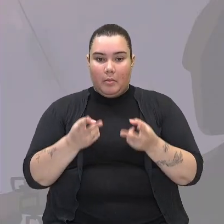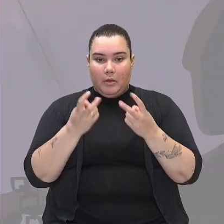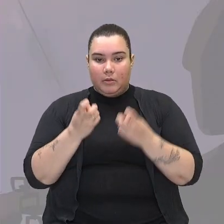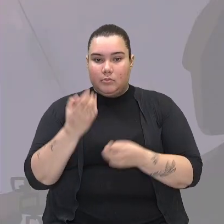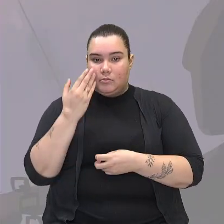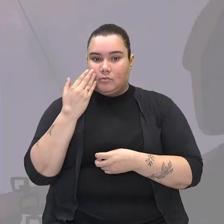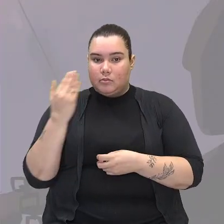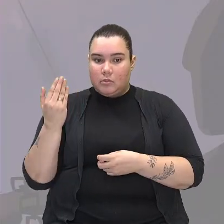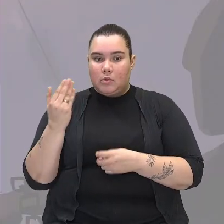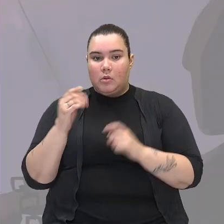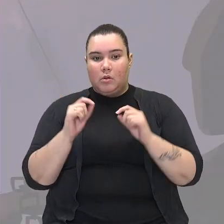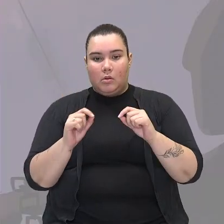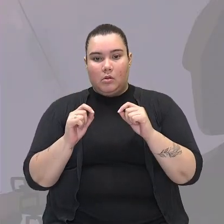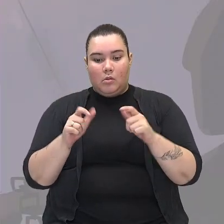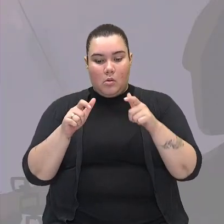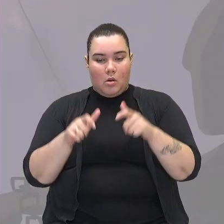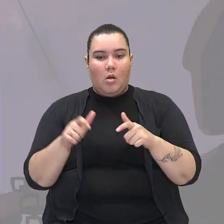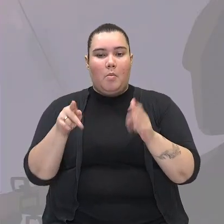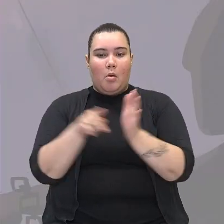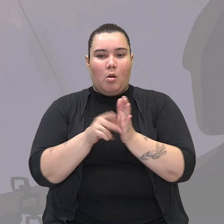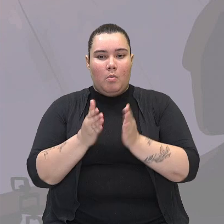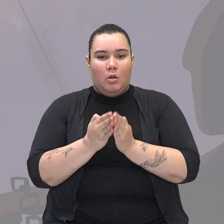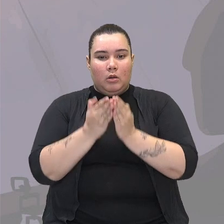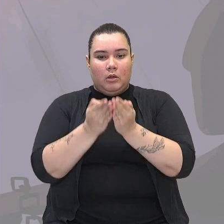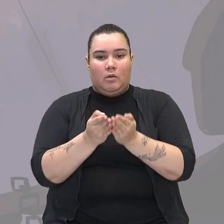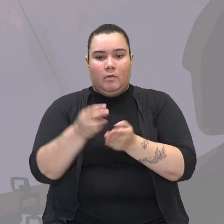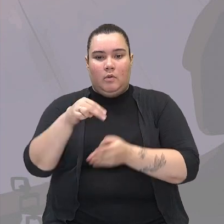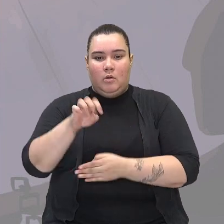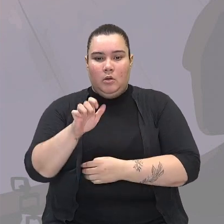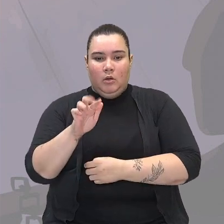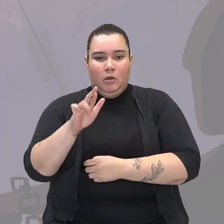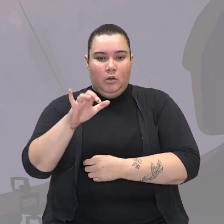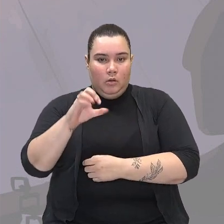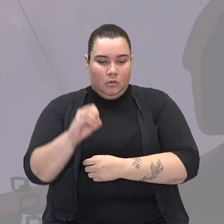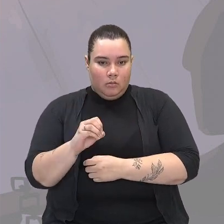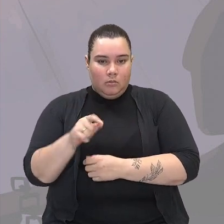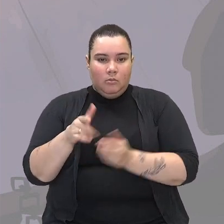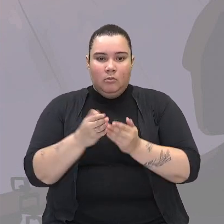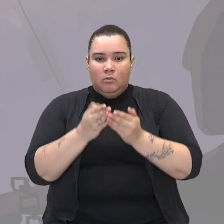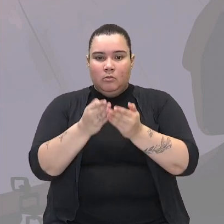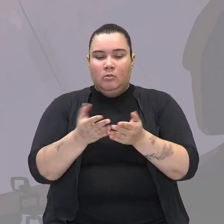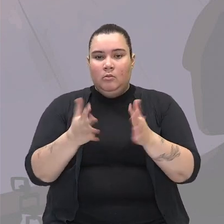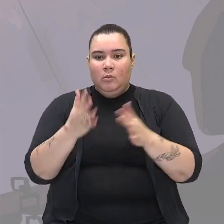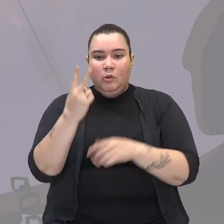um cenário de um navio negreiro. A viagem era uma viagem de cerca de